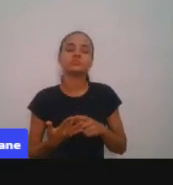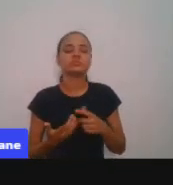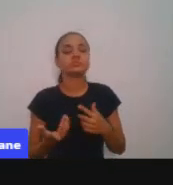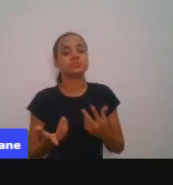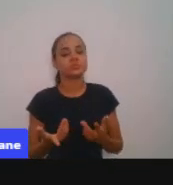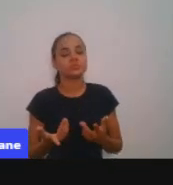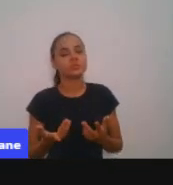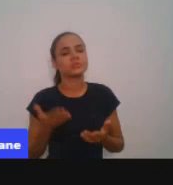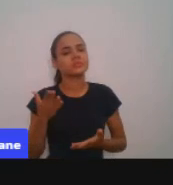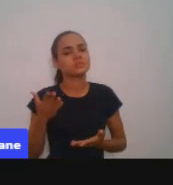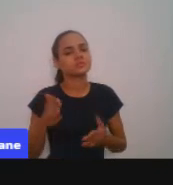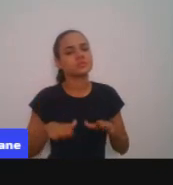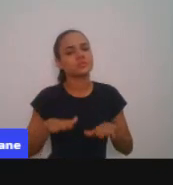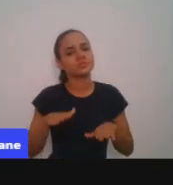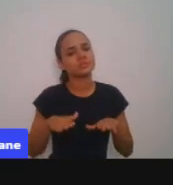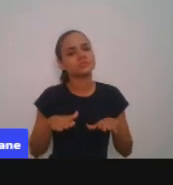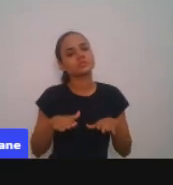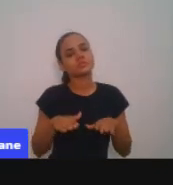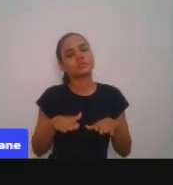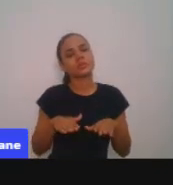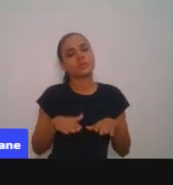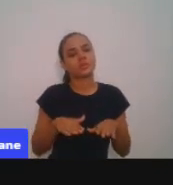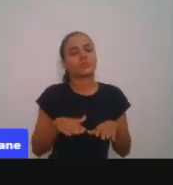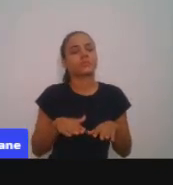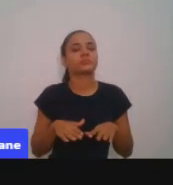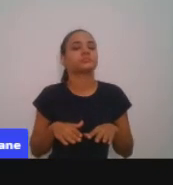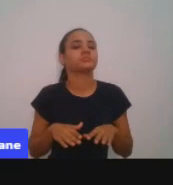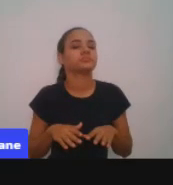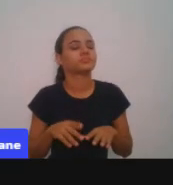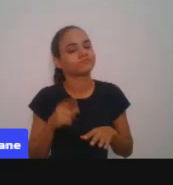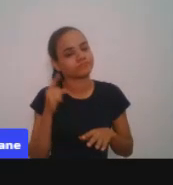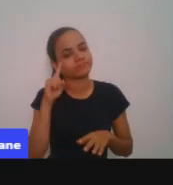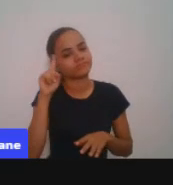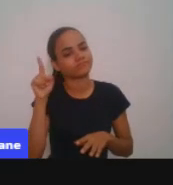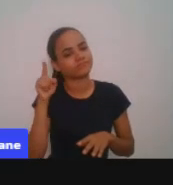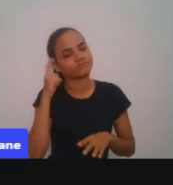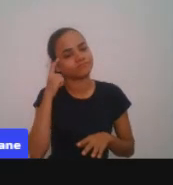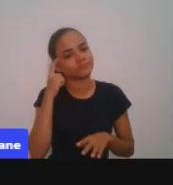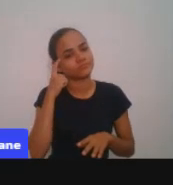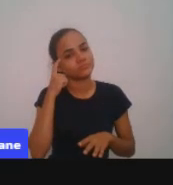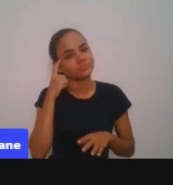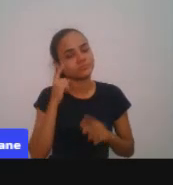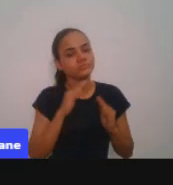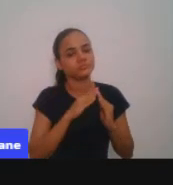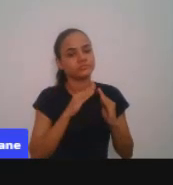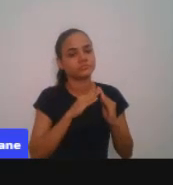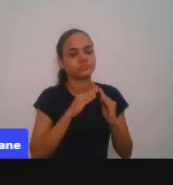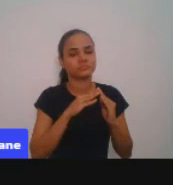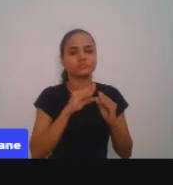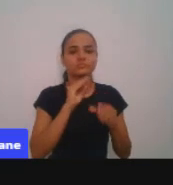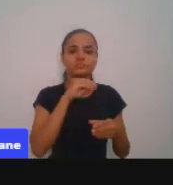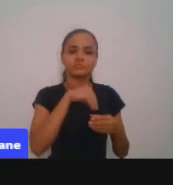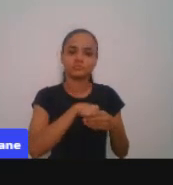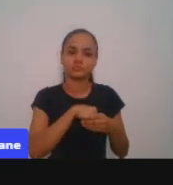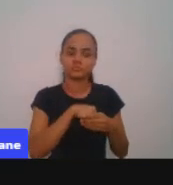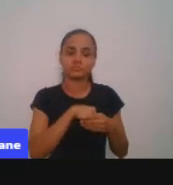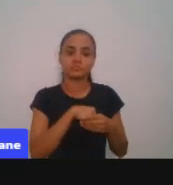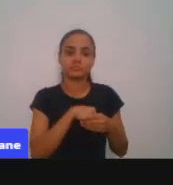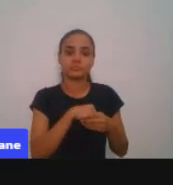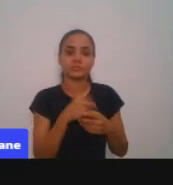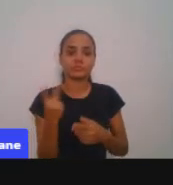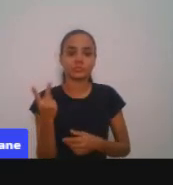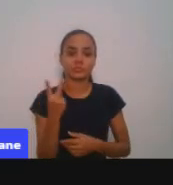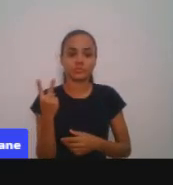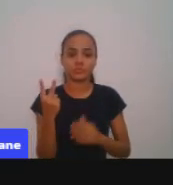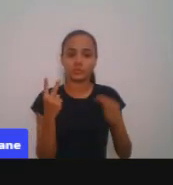da sua casa? Volta só um pouquinho na imagem, por favor. A imagem tem 2 adultos contemplando ali, né? Então,